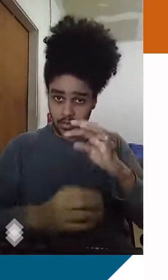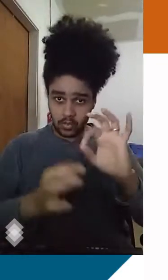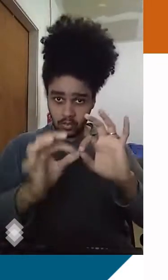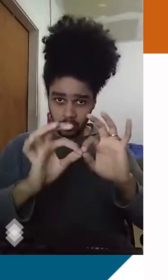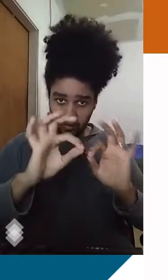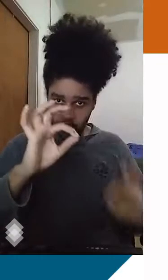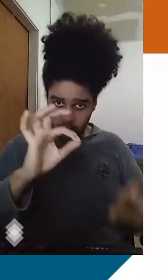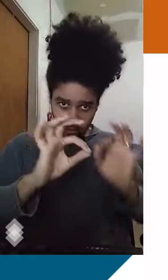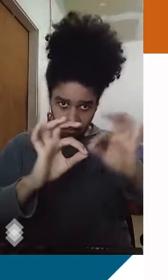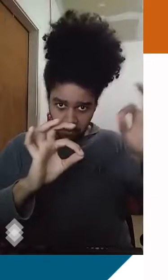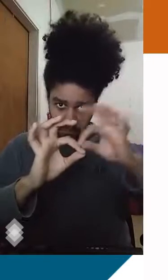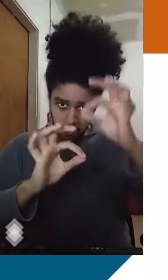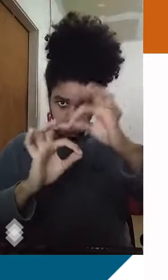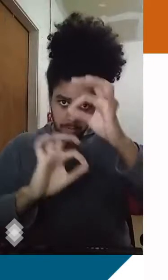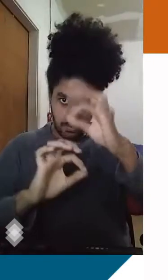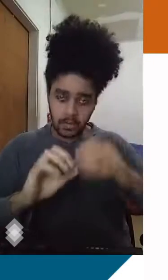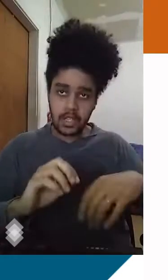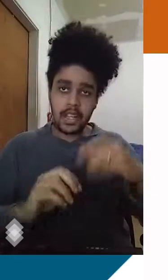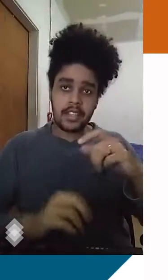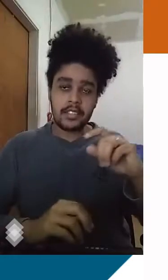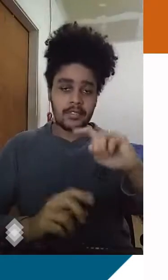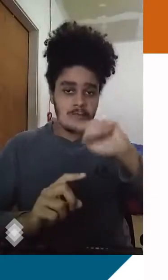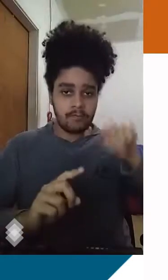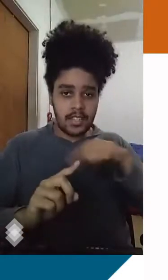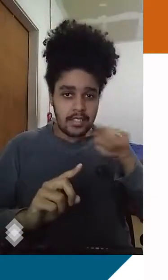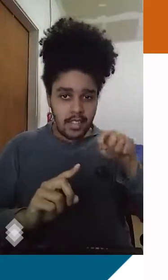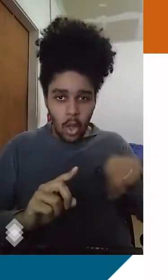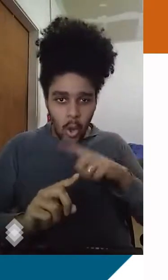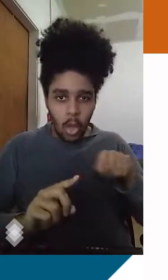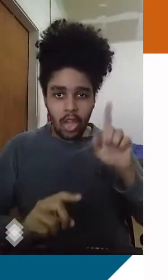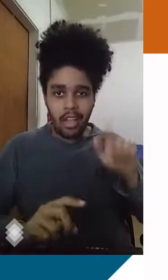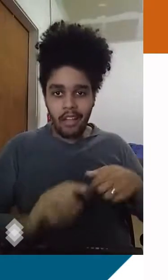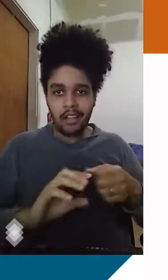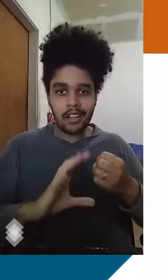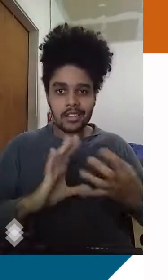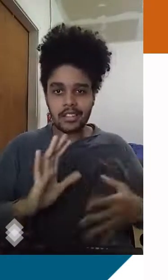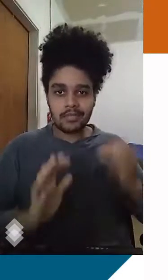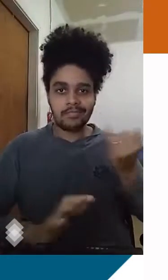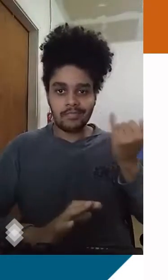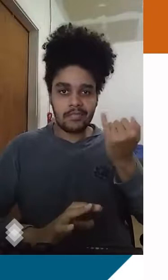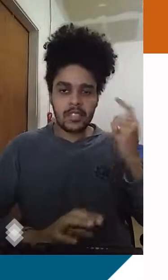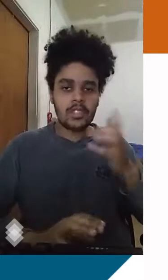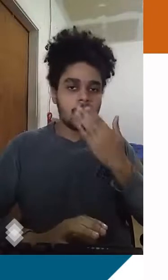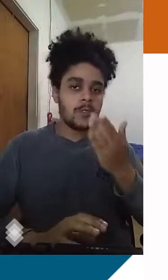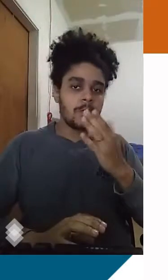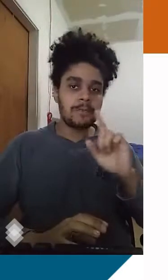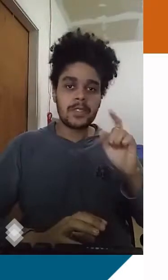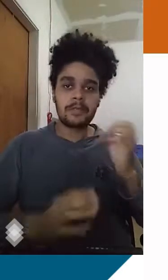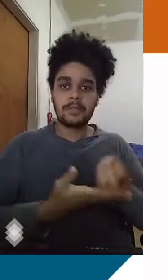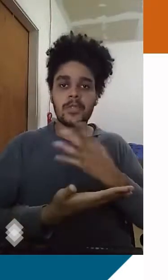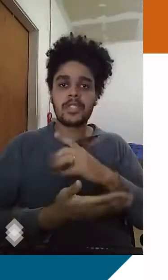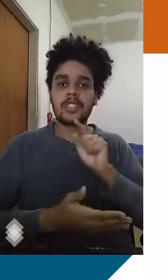paralelos, eles formam o quê? Formam círculos nessa imagem. Então, são elementos importantes para a gente concluir que tipo